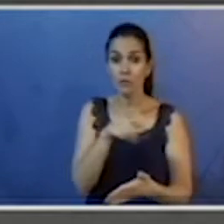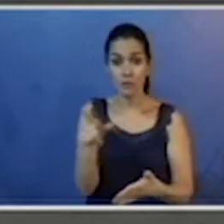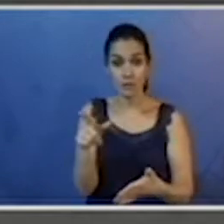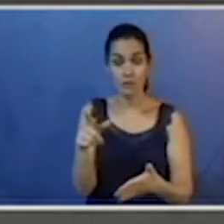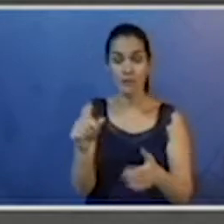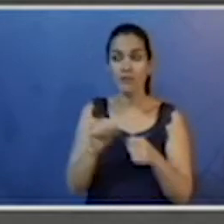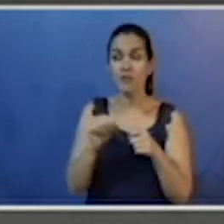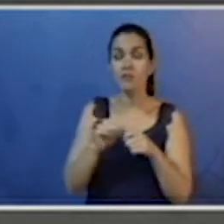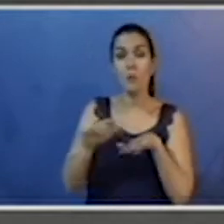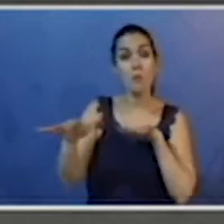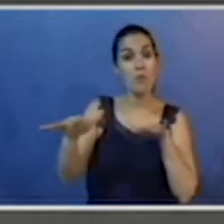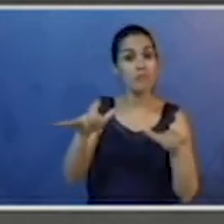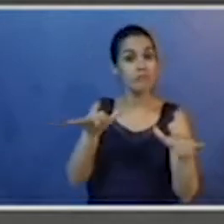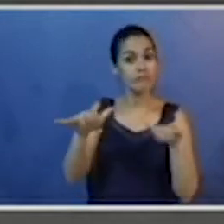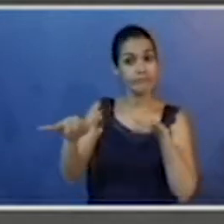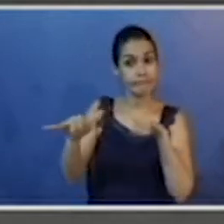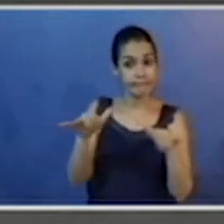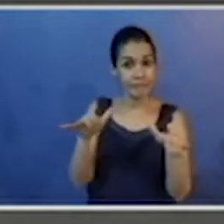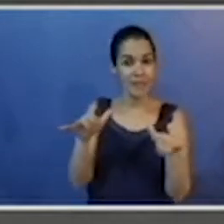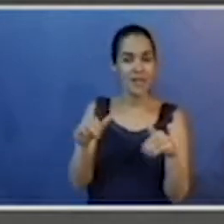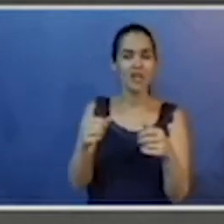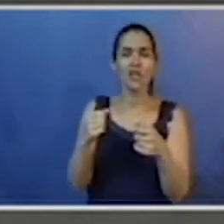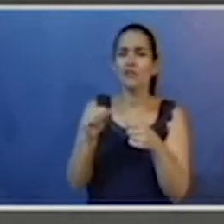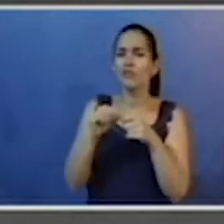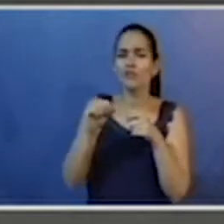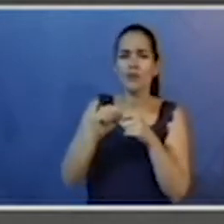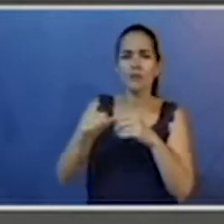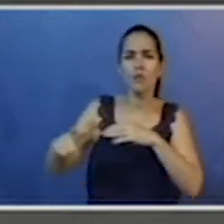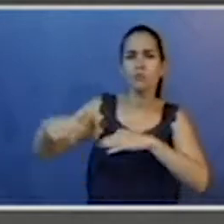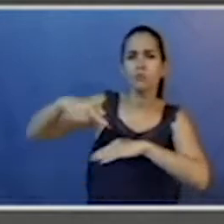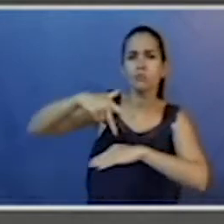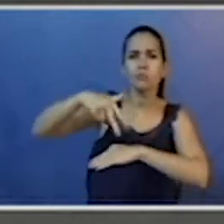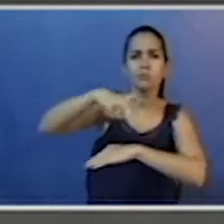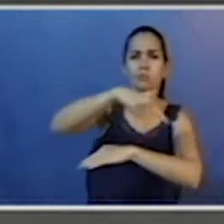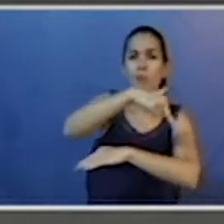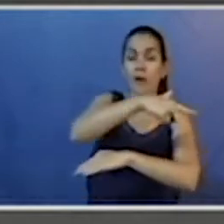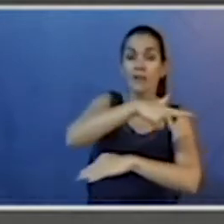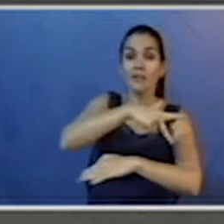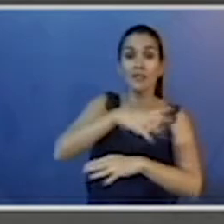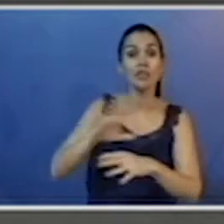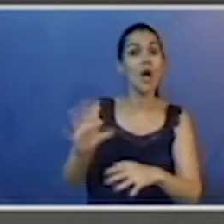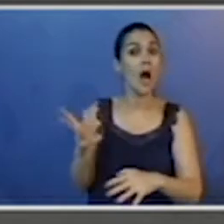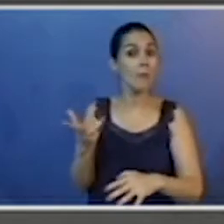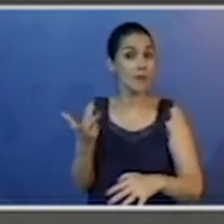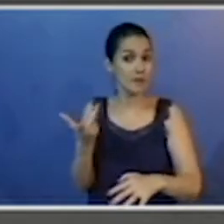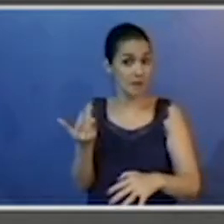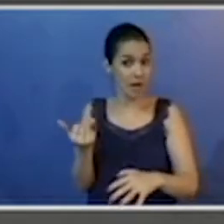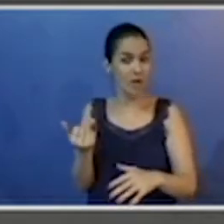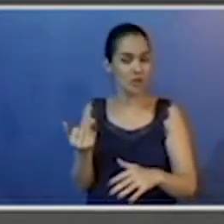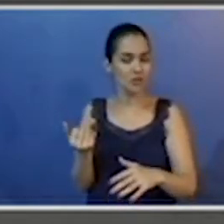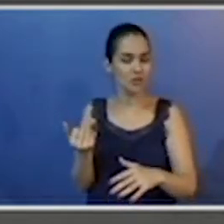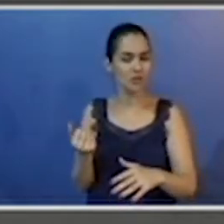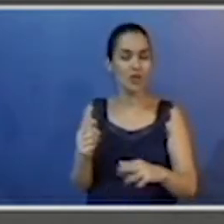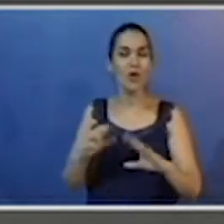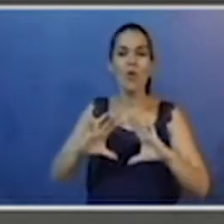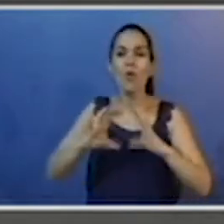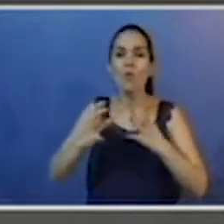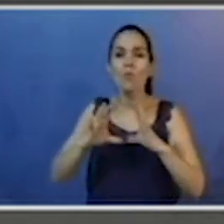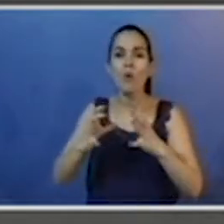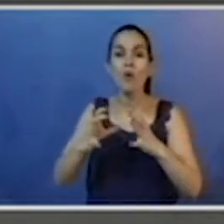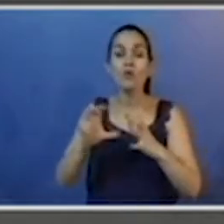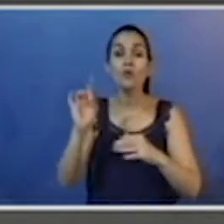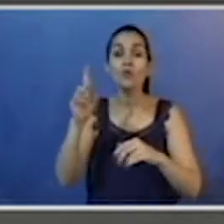fazer alguns movimentos né alguns circuito de habilidades com a boca com bolas é usando